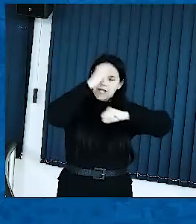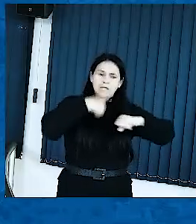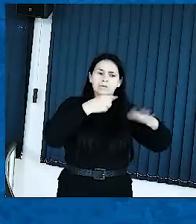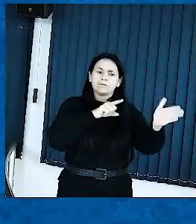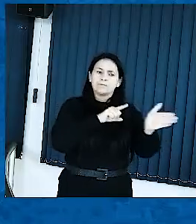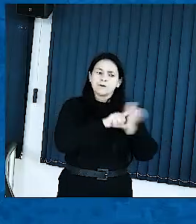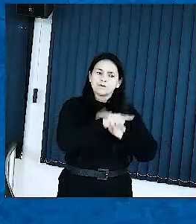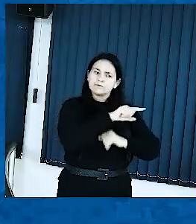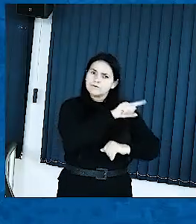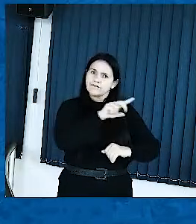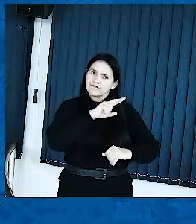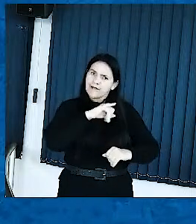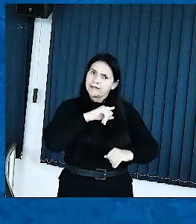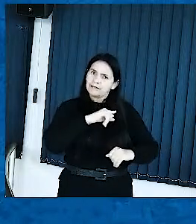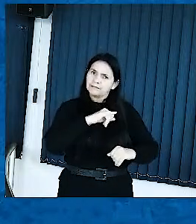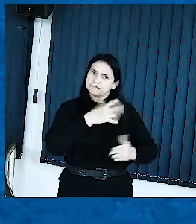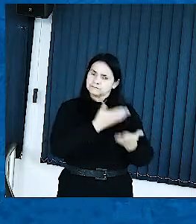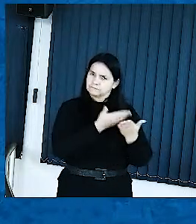vão atrás?